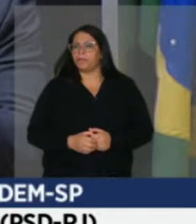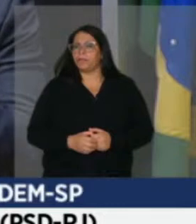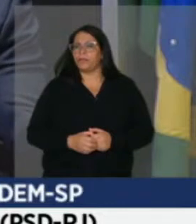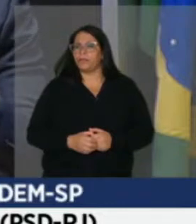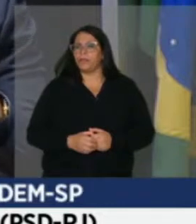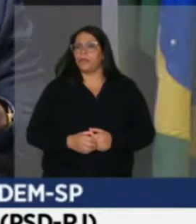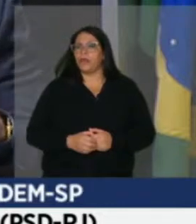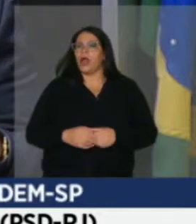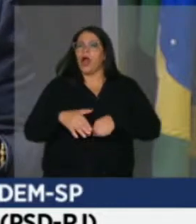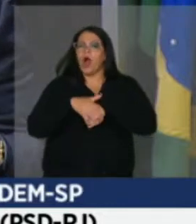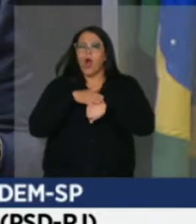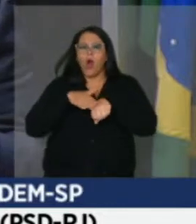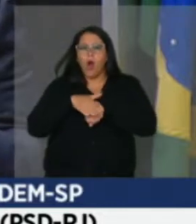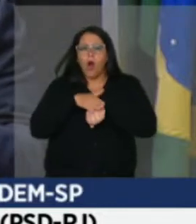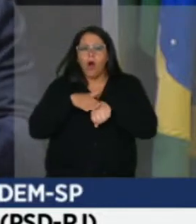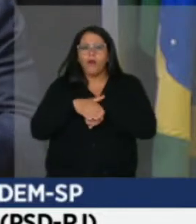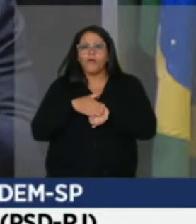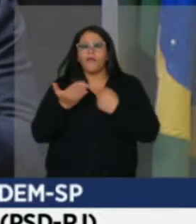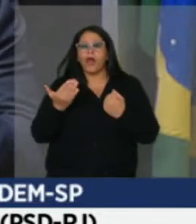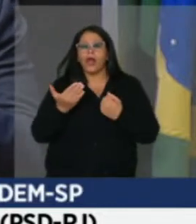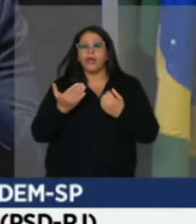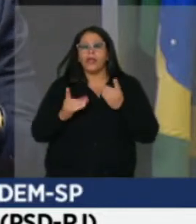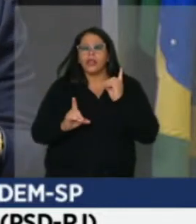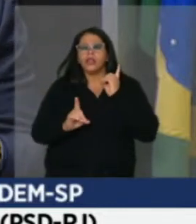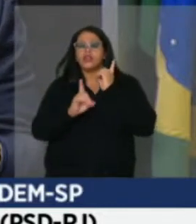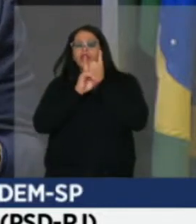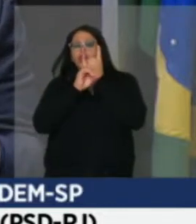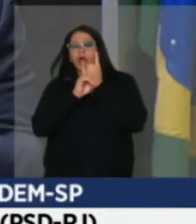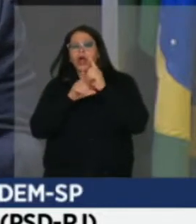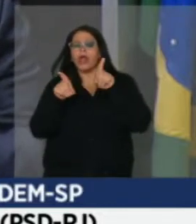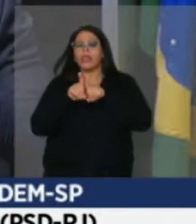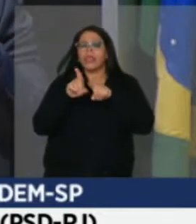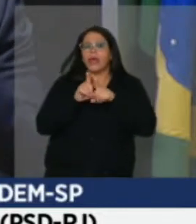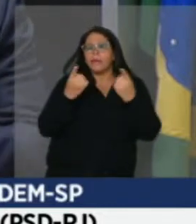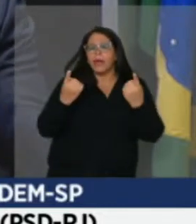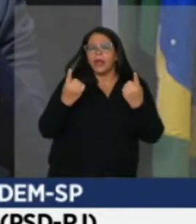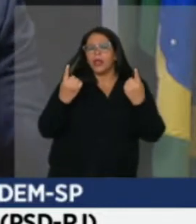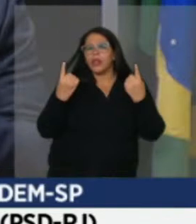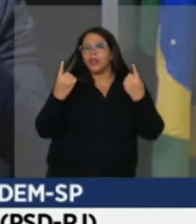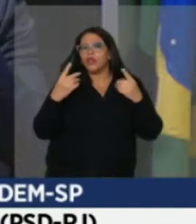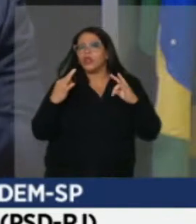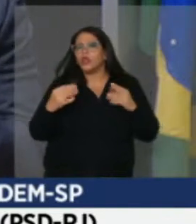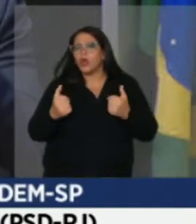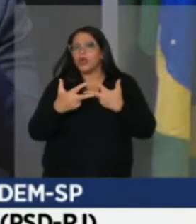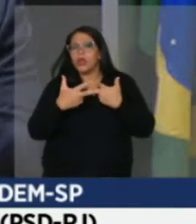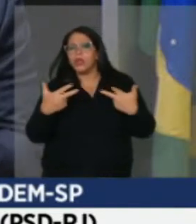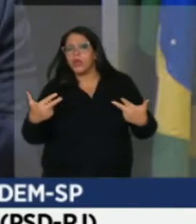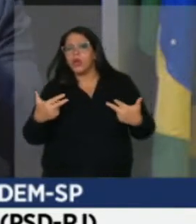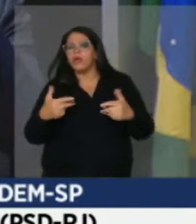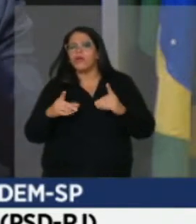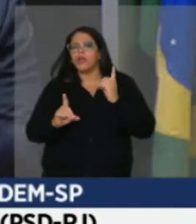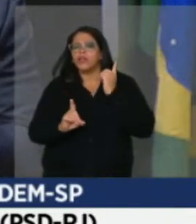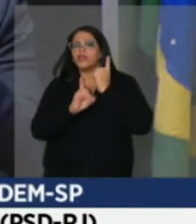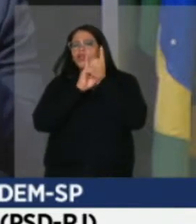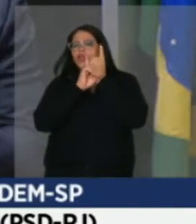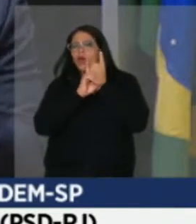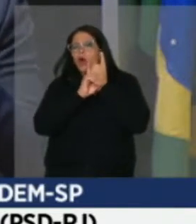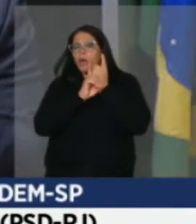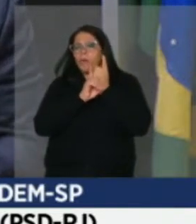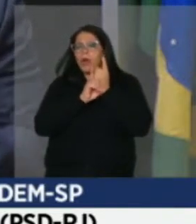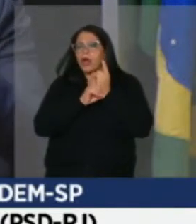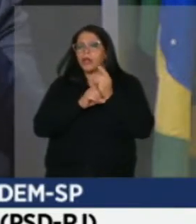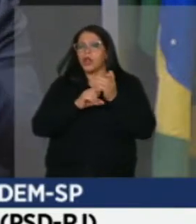muitas conversas telefônicas, muitas contradições, todas elas registradas nos